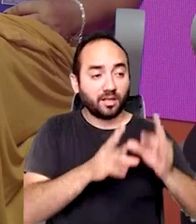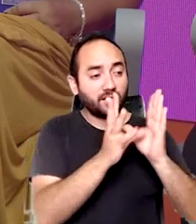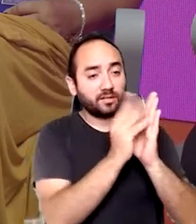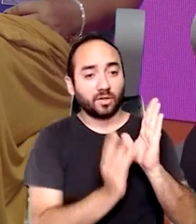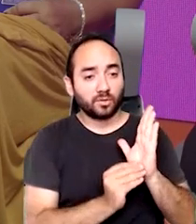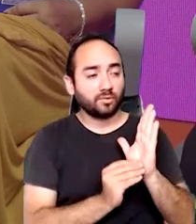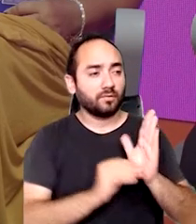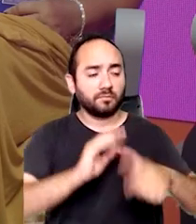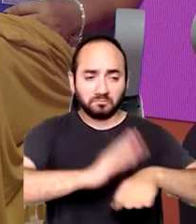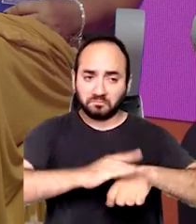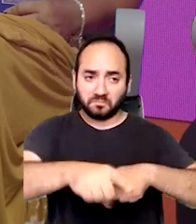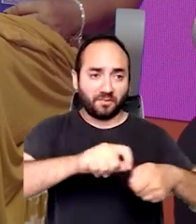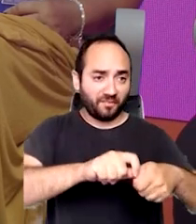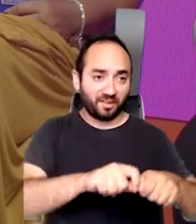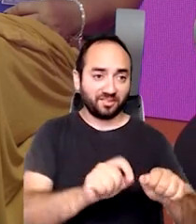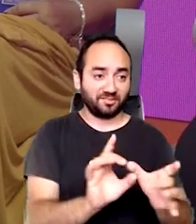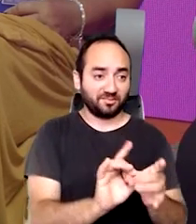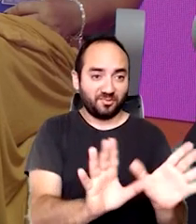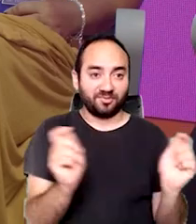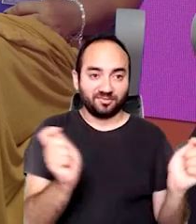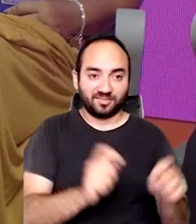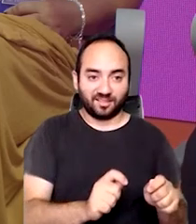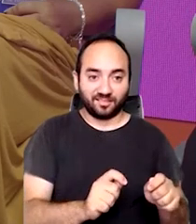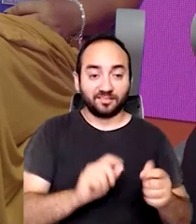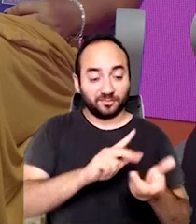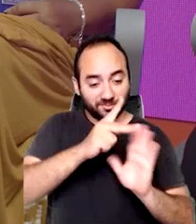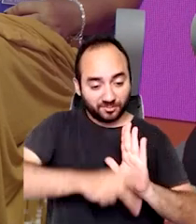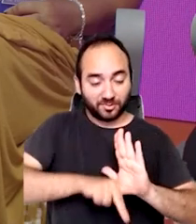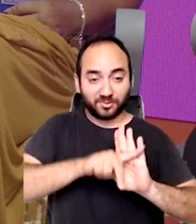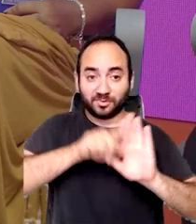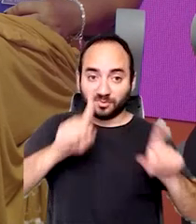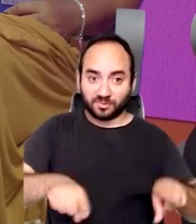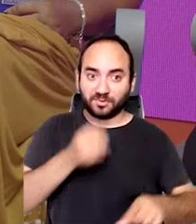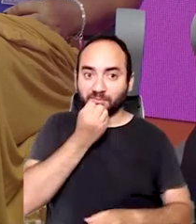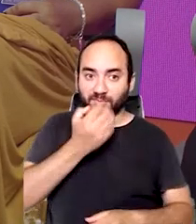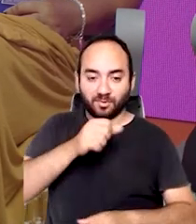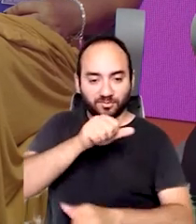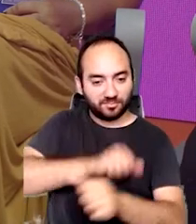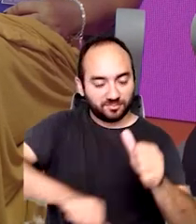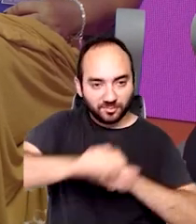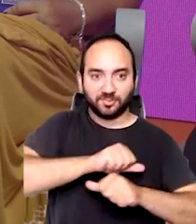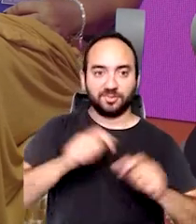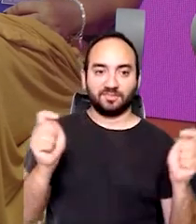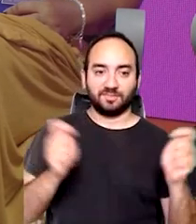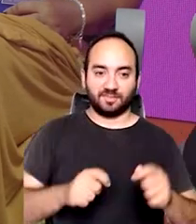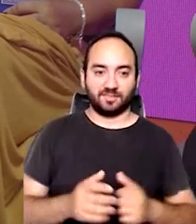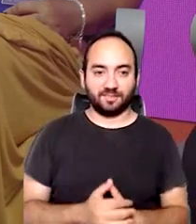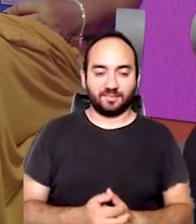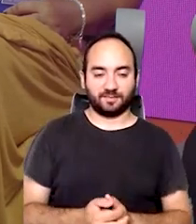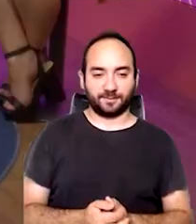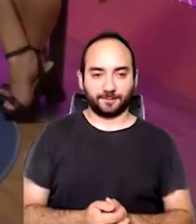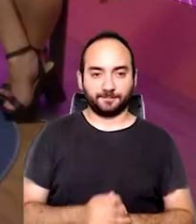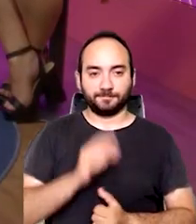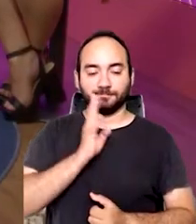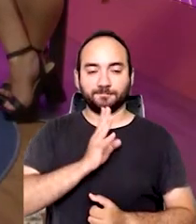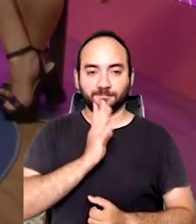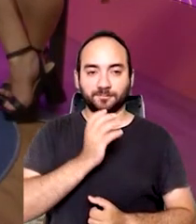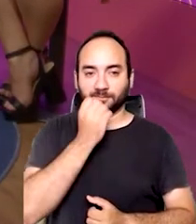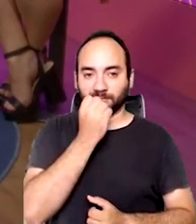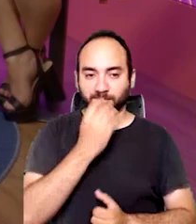mesmo então ele é um projeto bastante versátil e que tem esse propósito de transformação